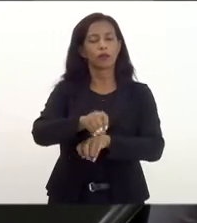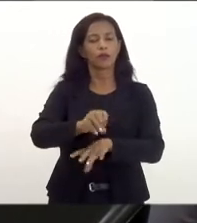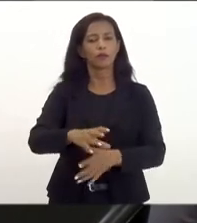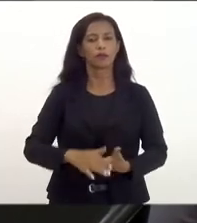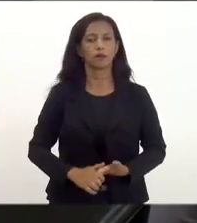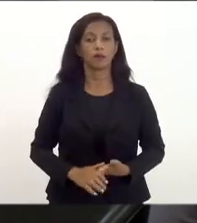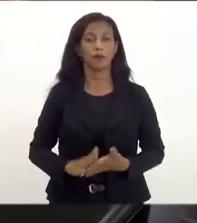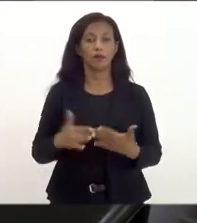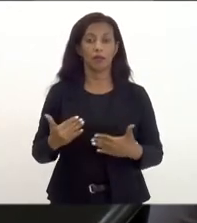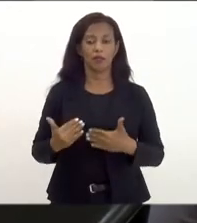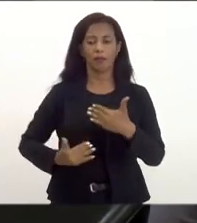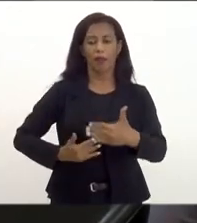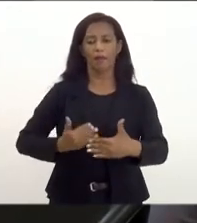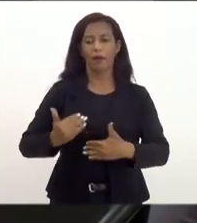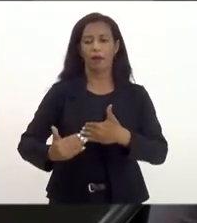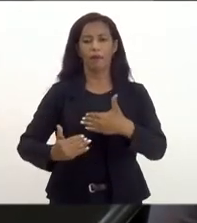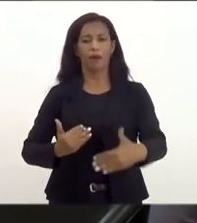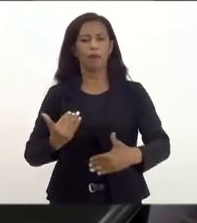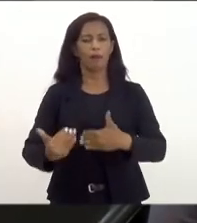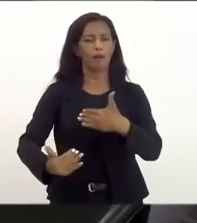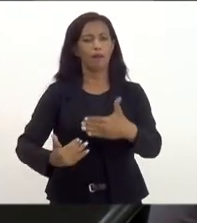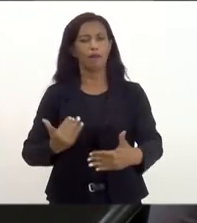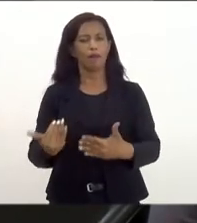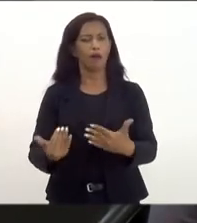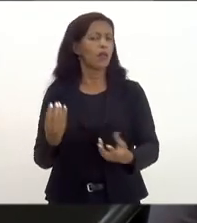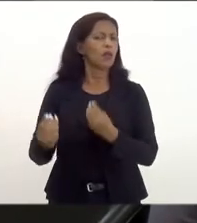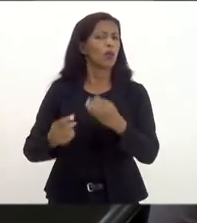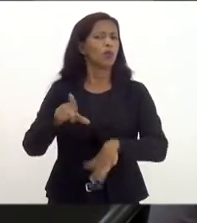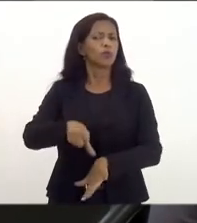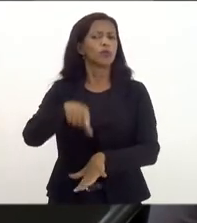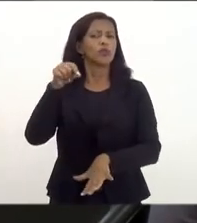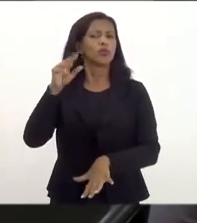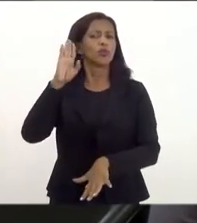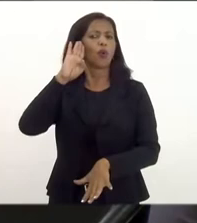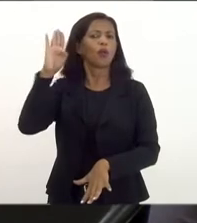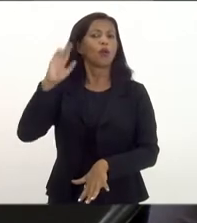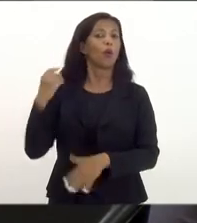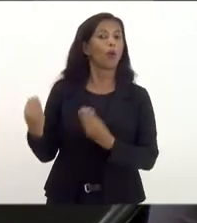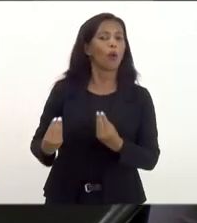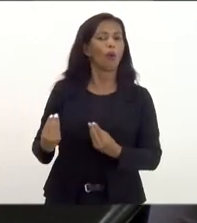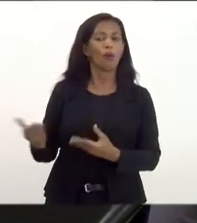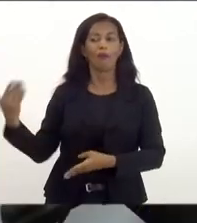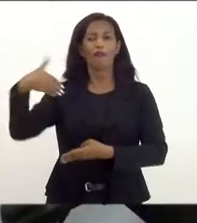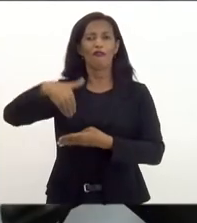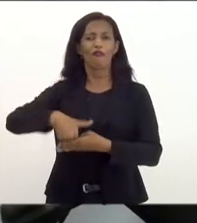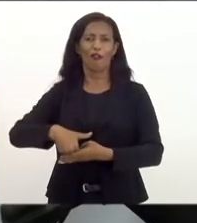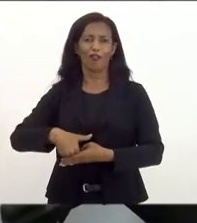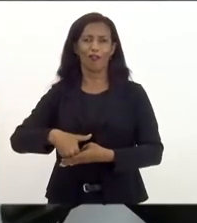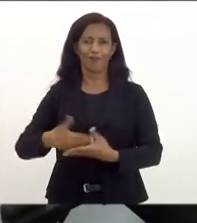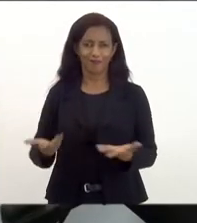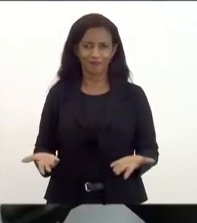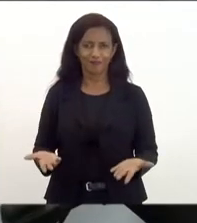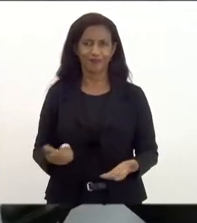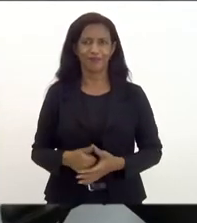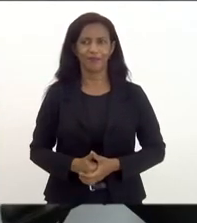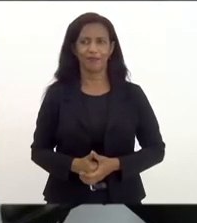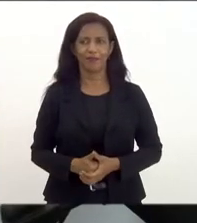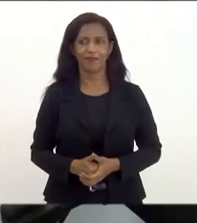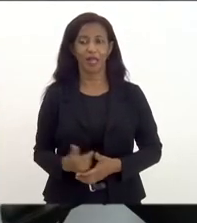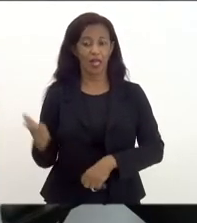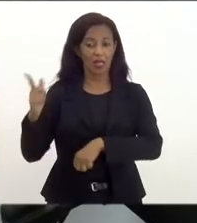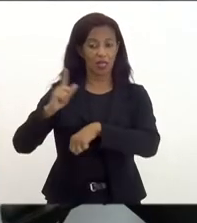e aí a gente vai vendo e como é que se dessa prioridade eu não voto é a prioridade eu não voto